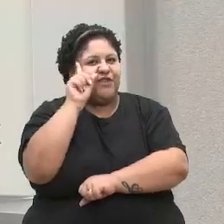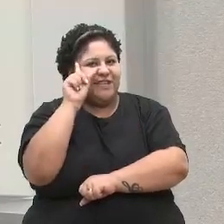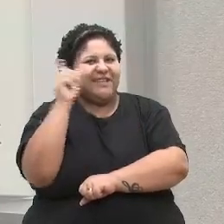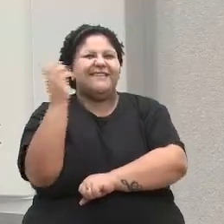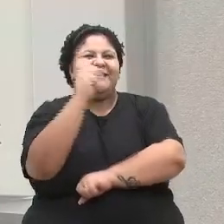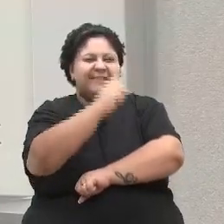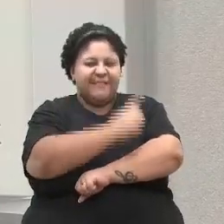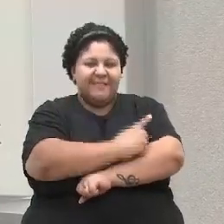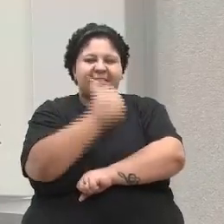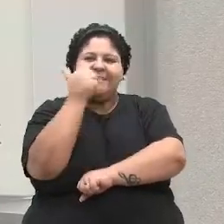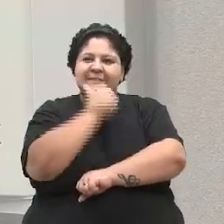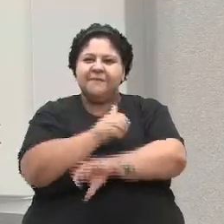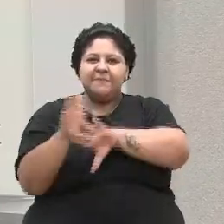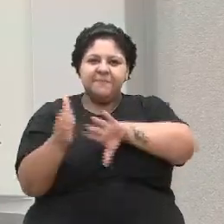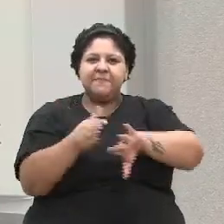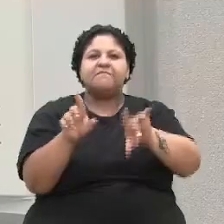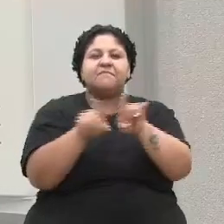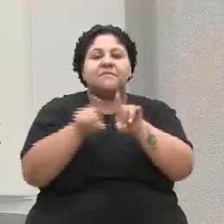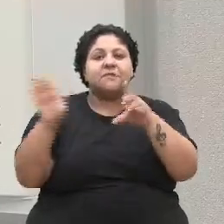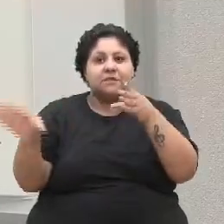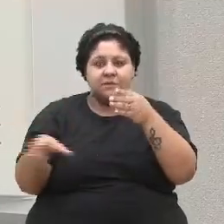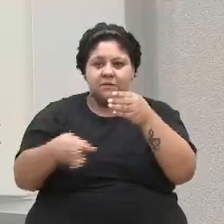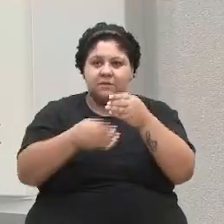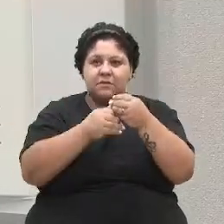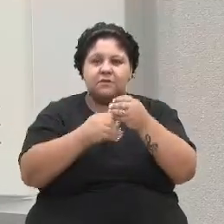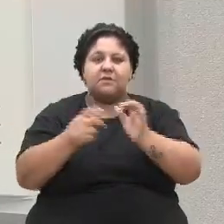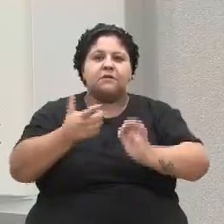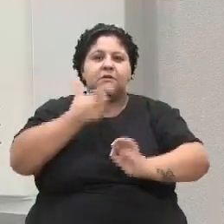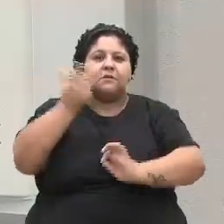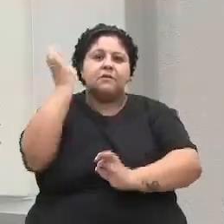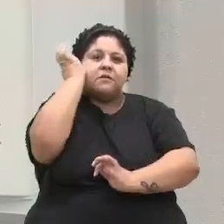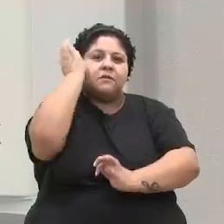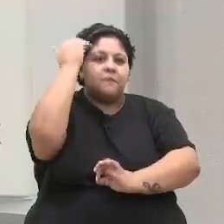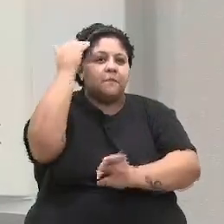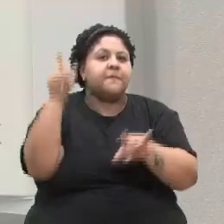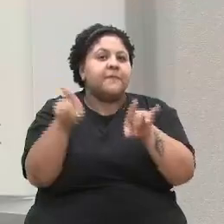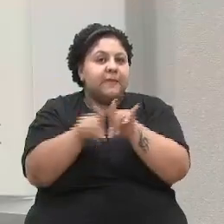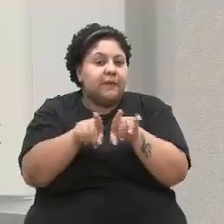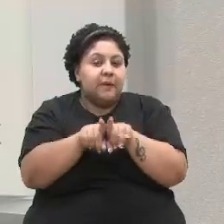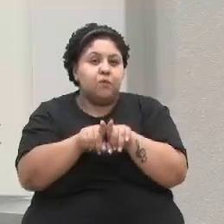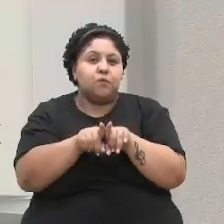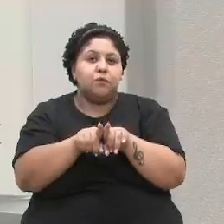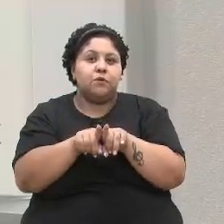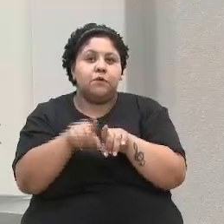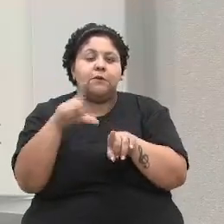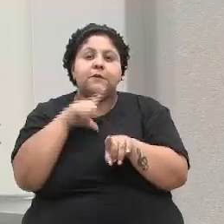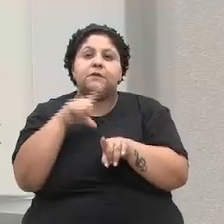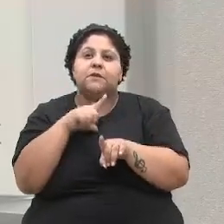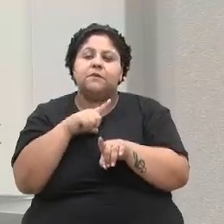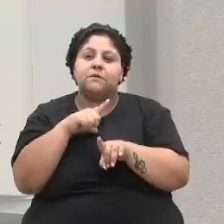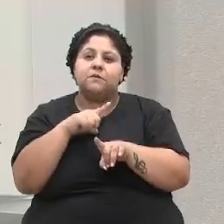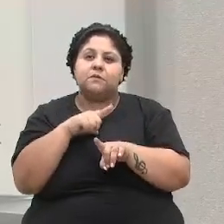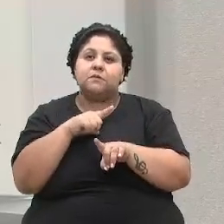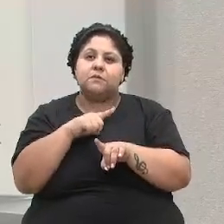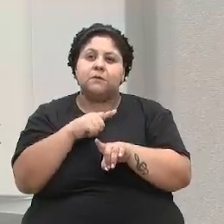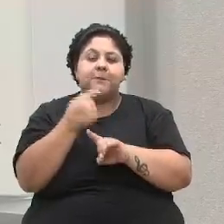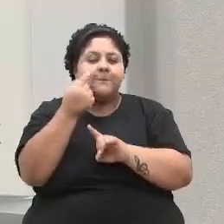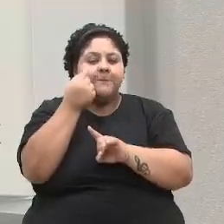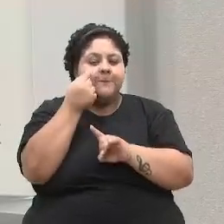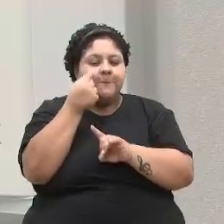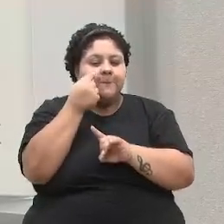também faço coro à fala do vereador Felipe. Nós temos que ter vamos dizer, este